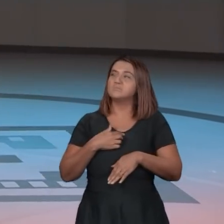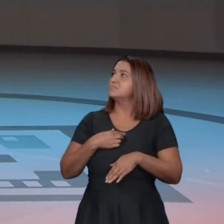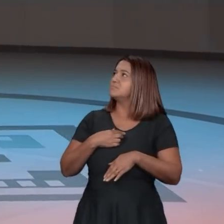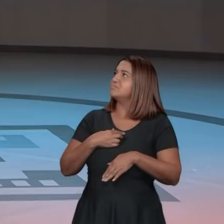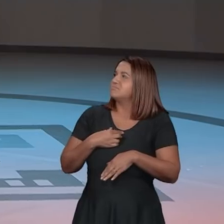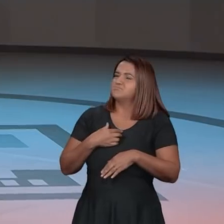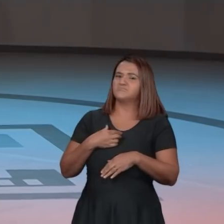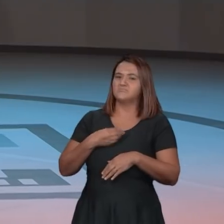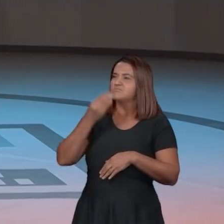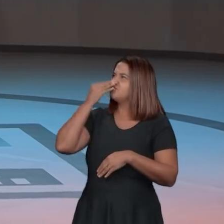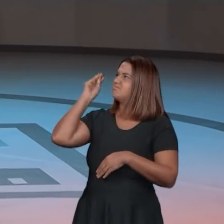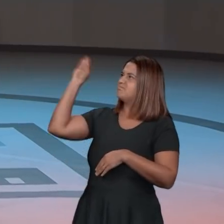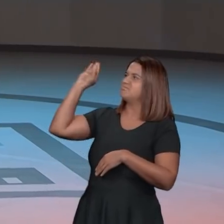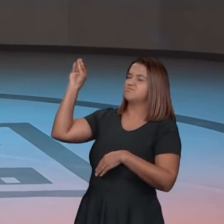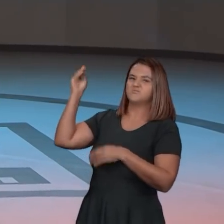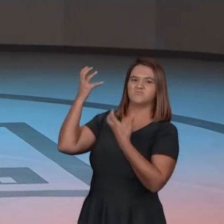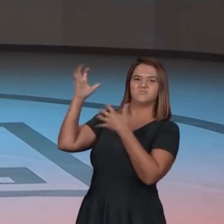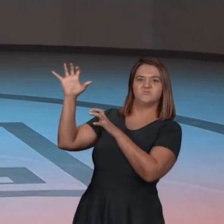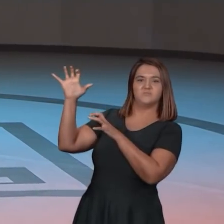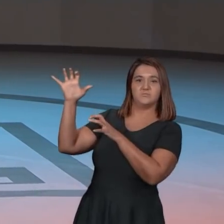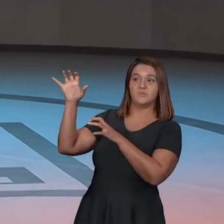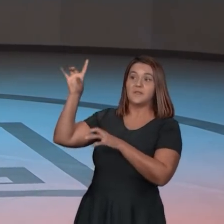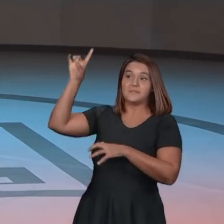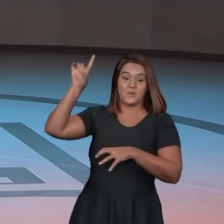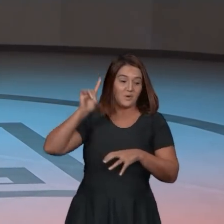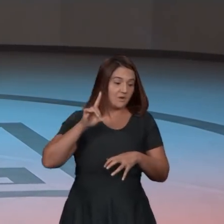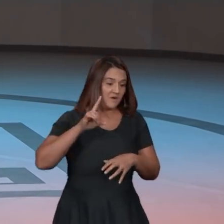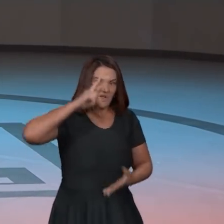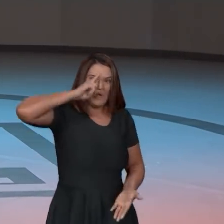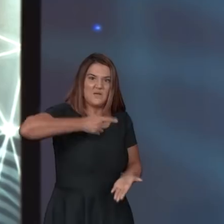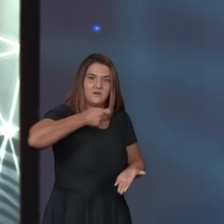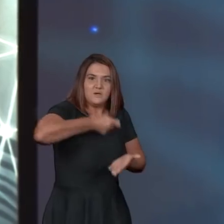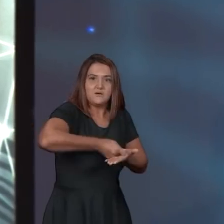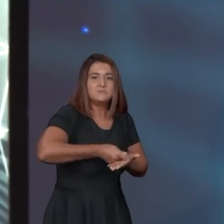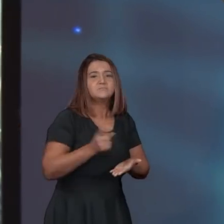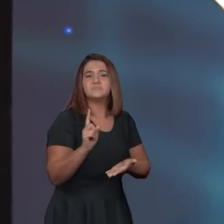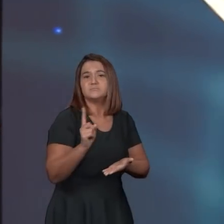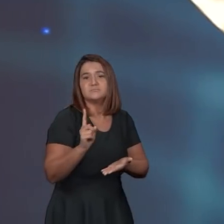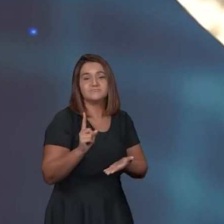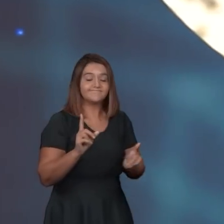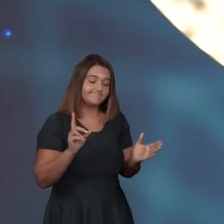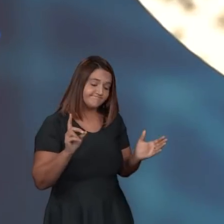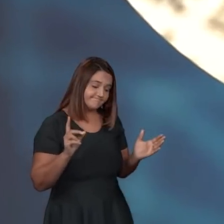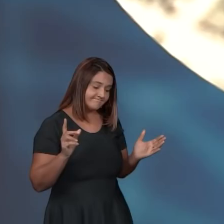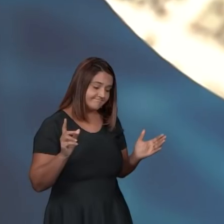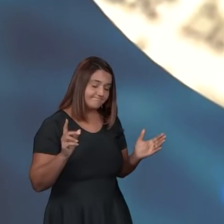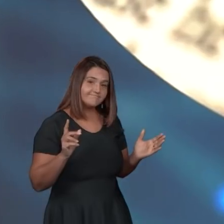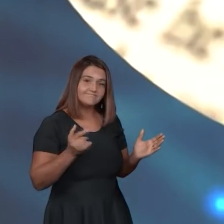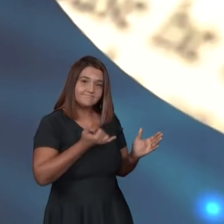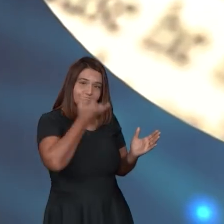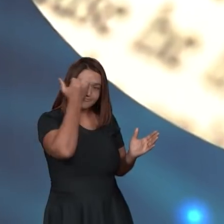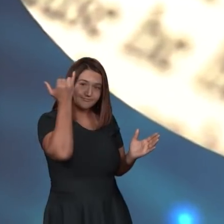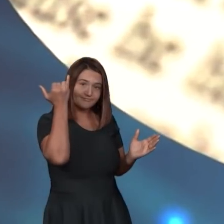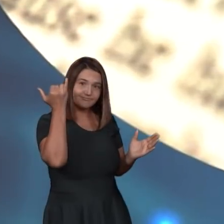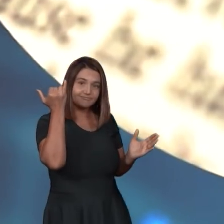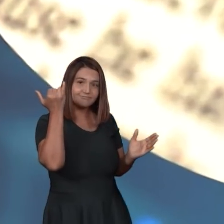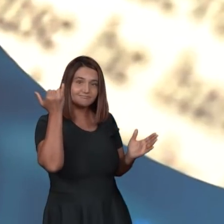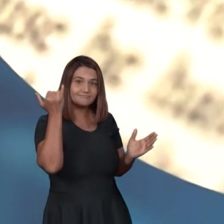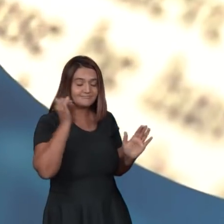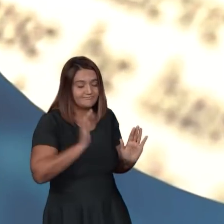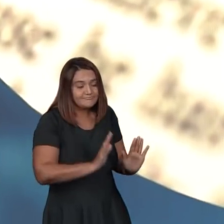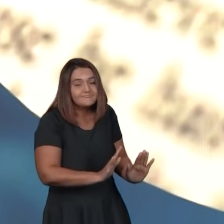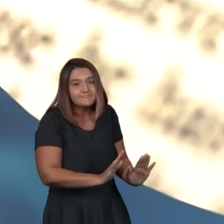estamos fadados realmente à morte eterna. Agora alguém pode perguntar, Rodrigo, isso aí não faz de Deus assim, um